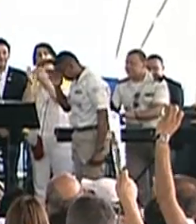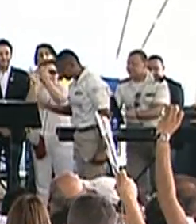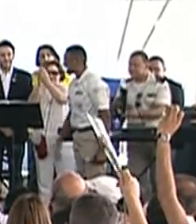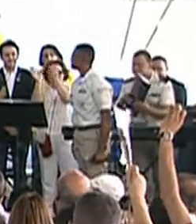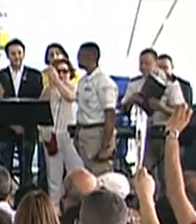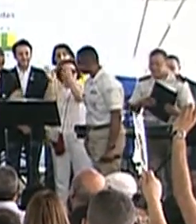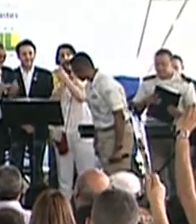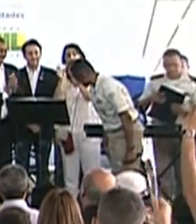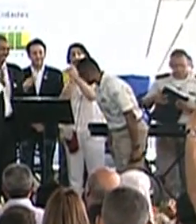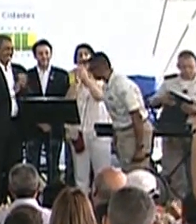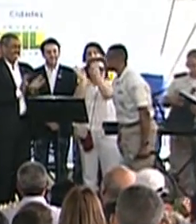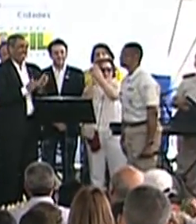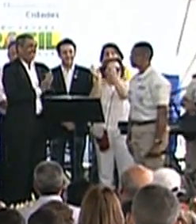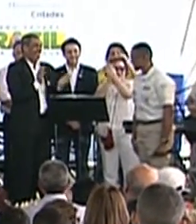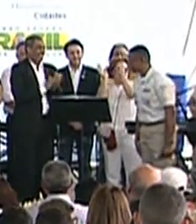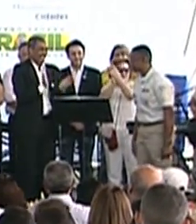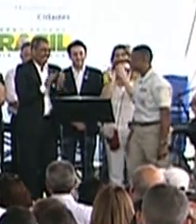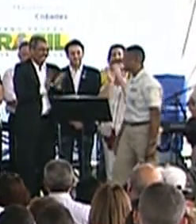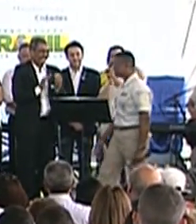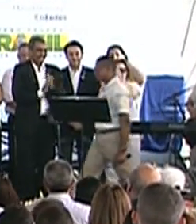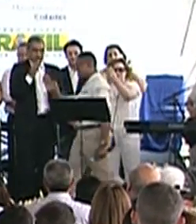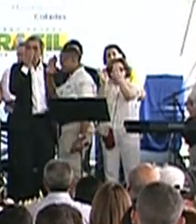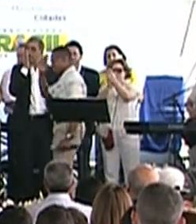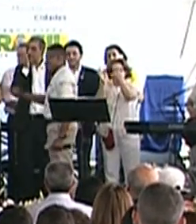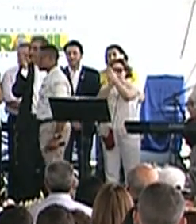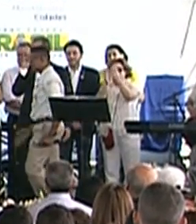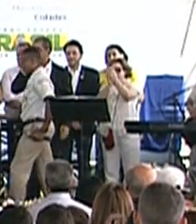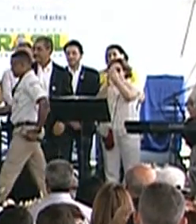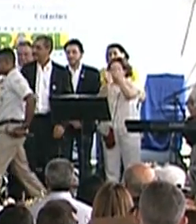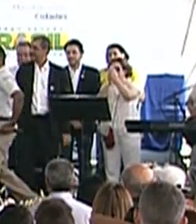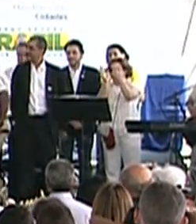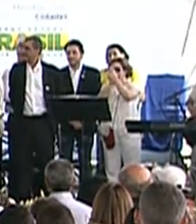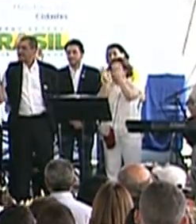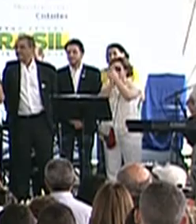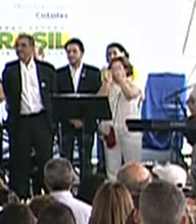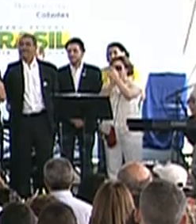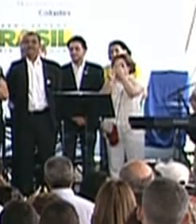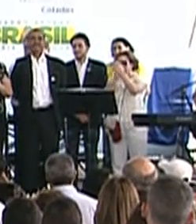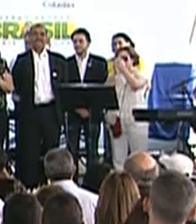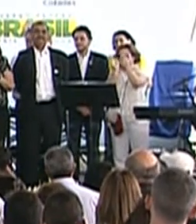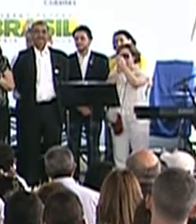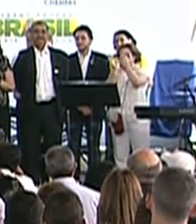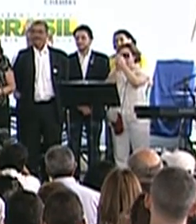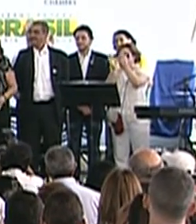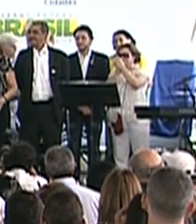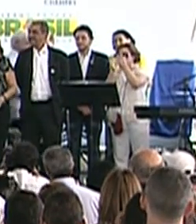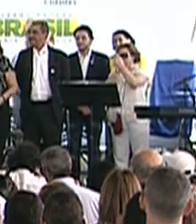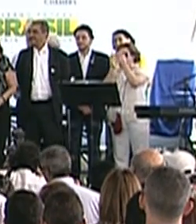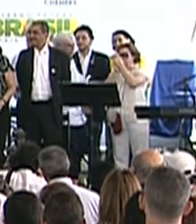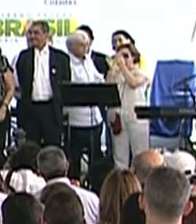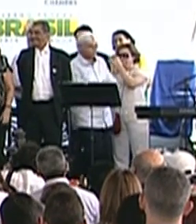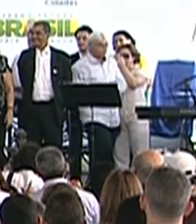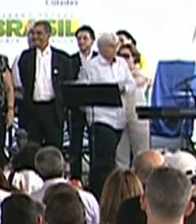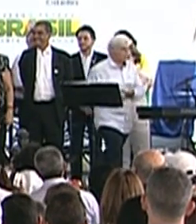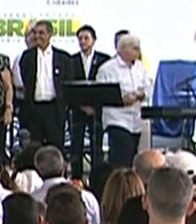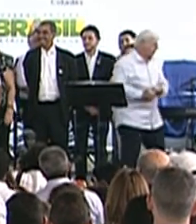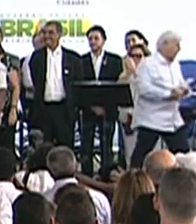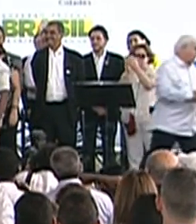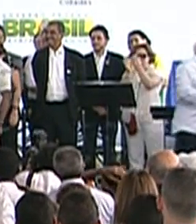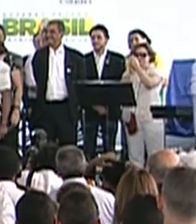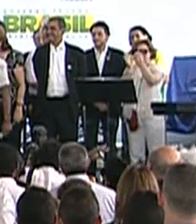Belíssima interpretação pelo primeiro sargento José Carlos Santos de Lima, acompanhado do subtenente